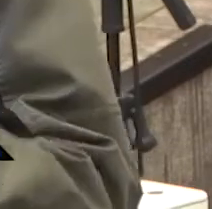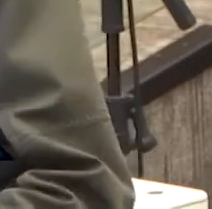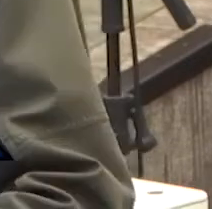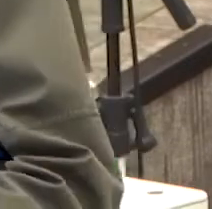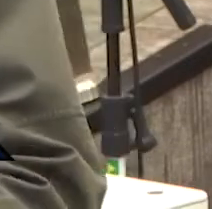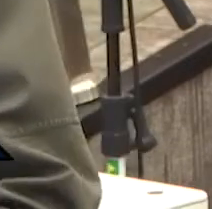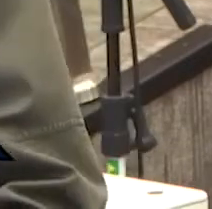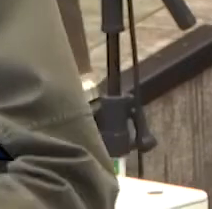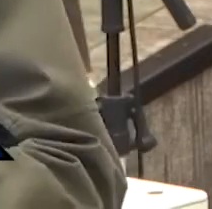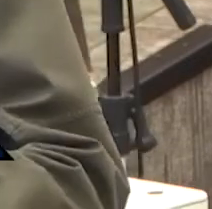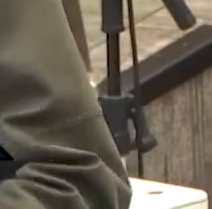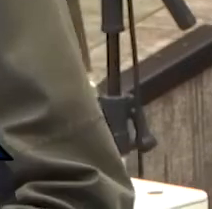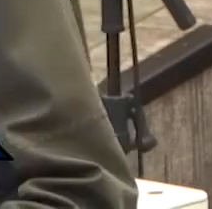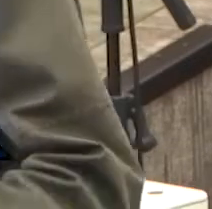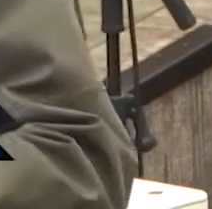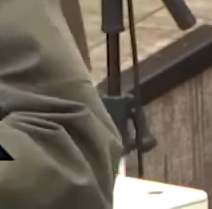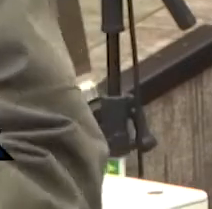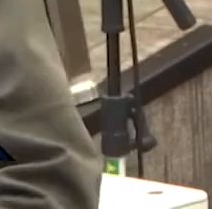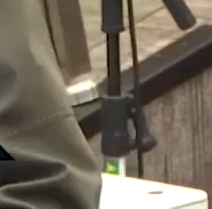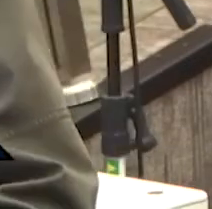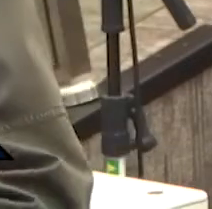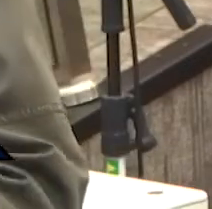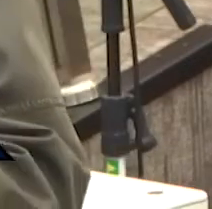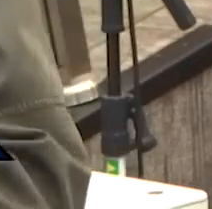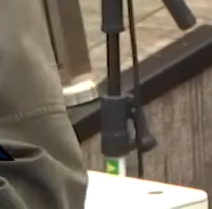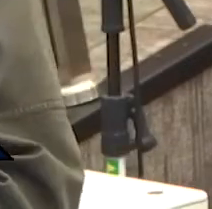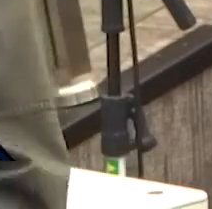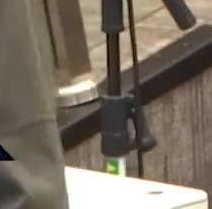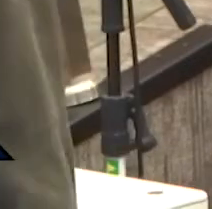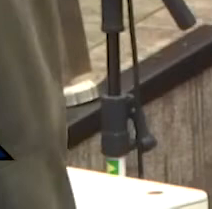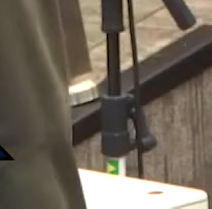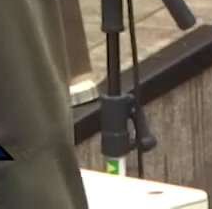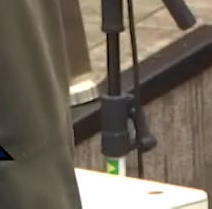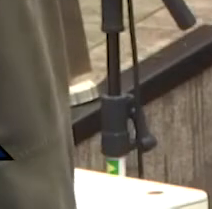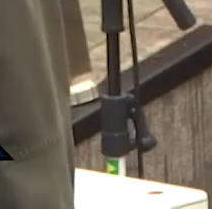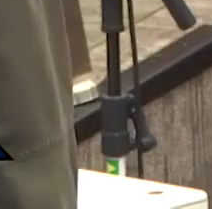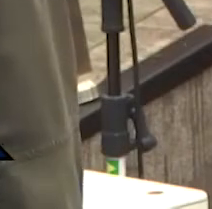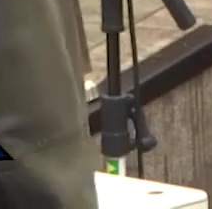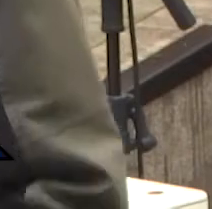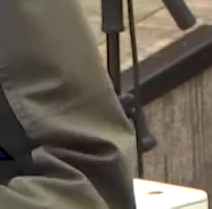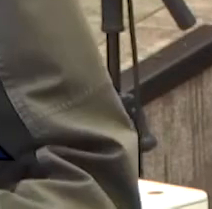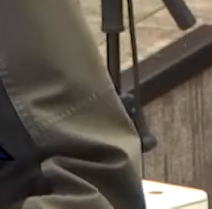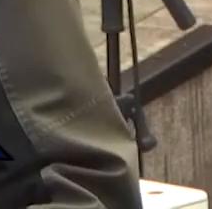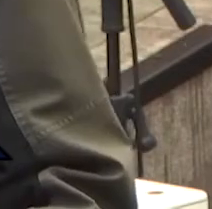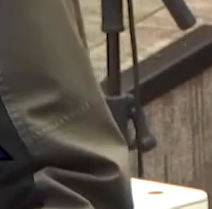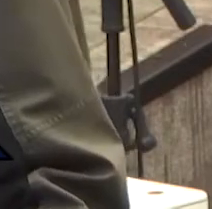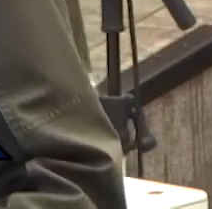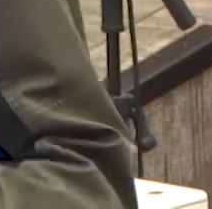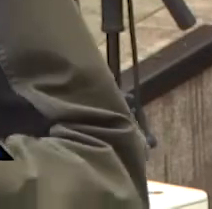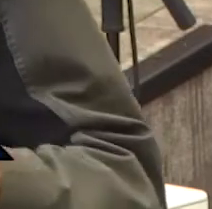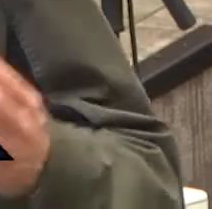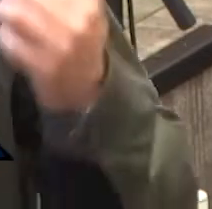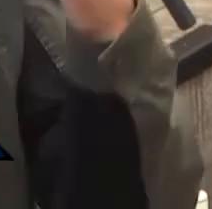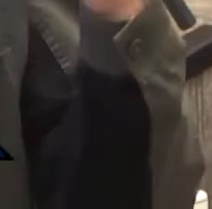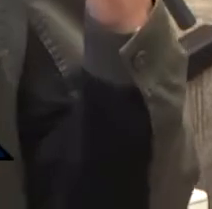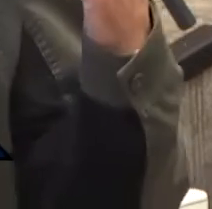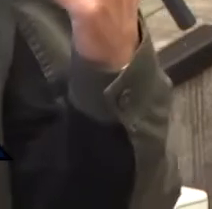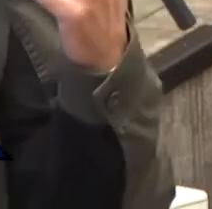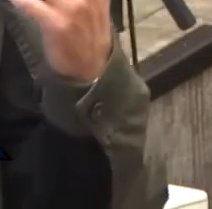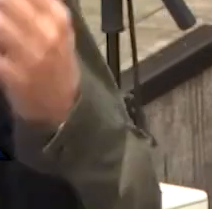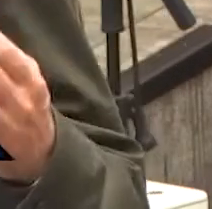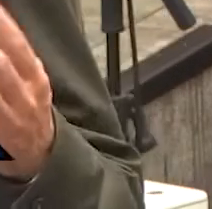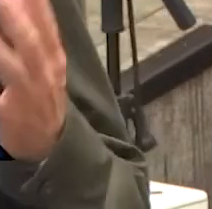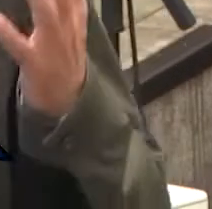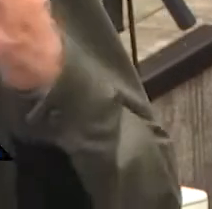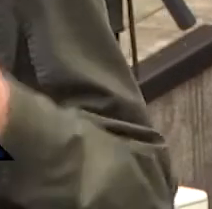monitoras realizam um trabalho de cuidado, de educação, junto com as crianças. E por que, alguém pode perguntar, mas por que isso não